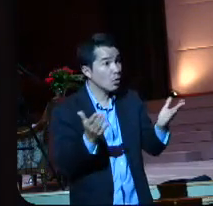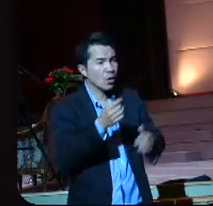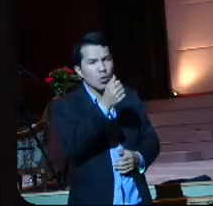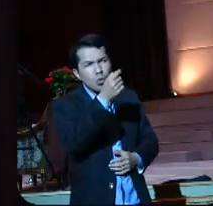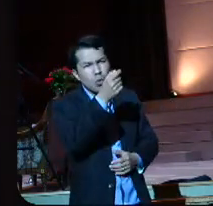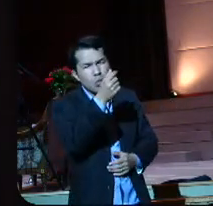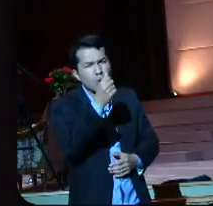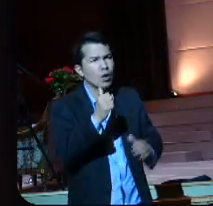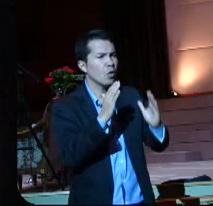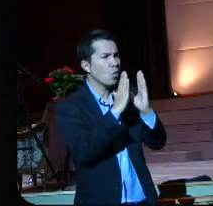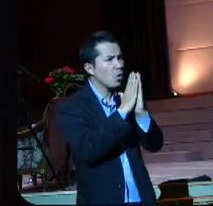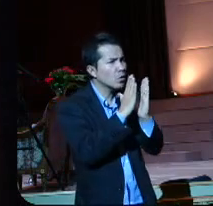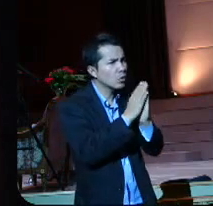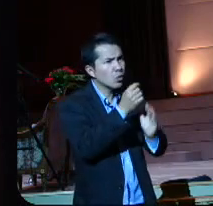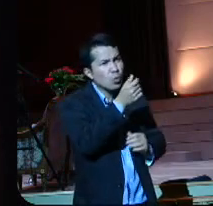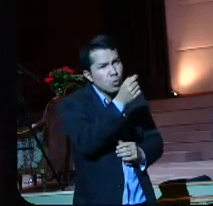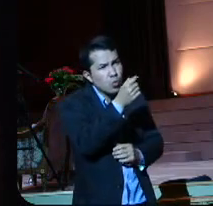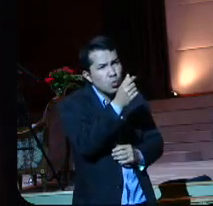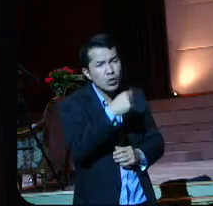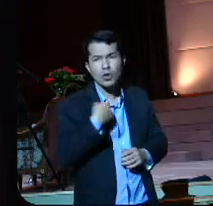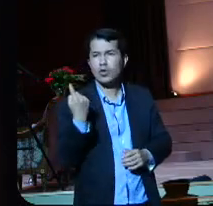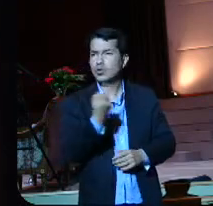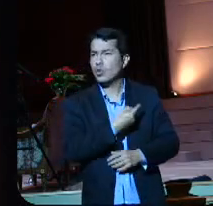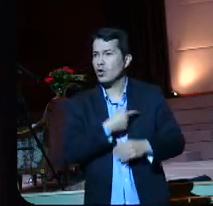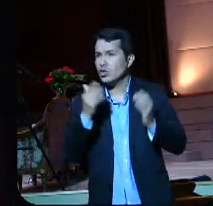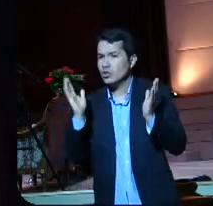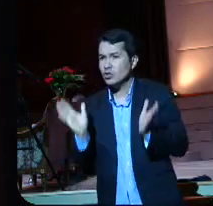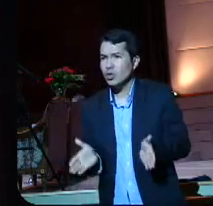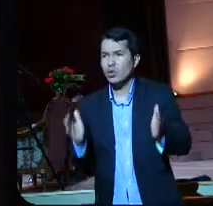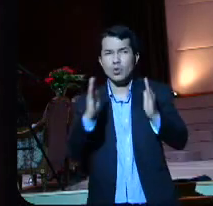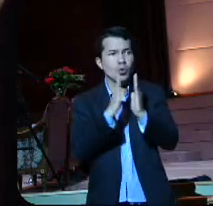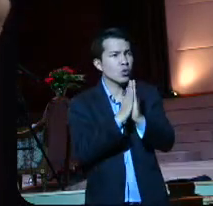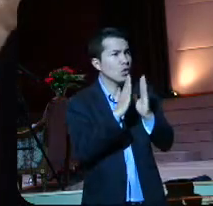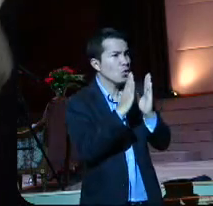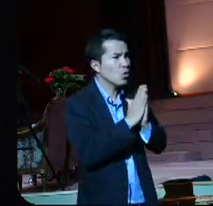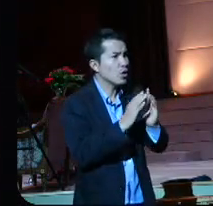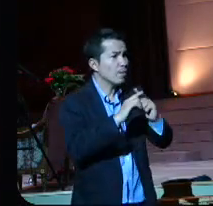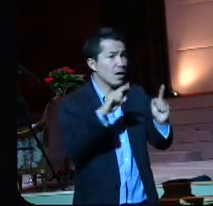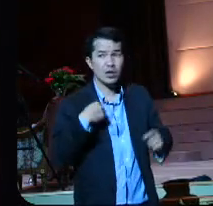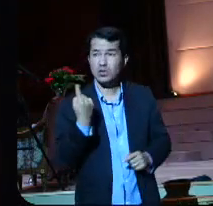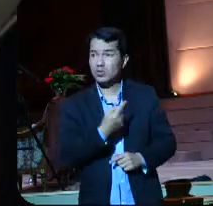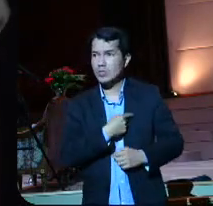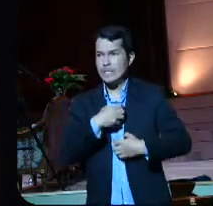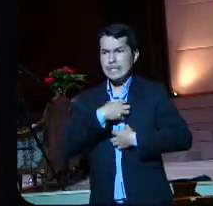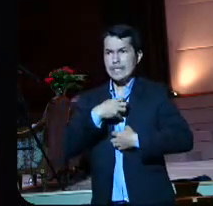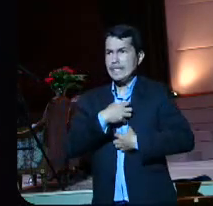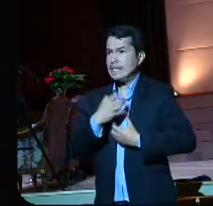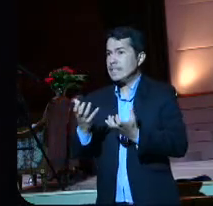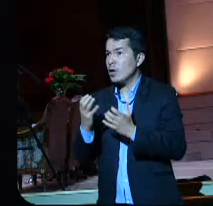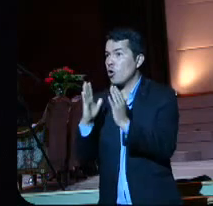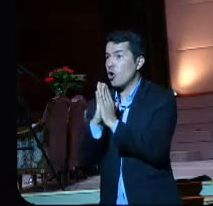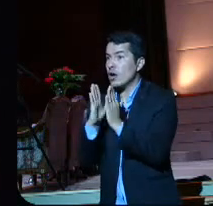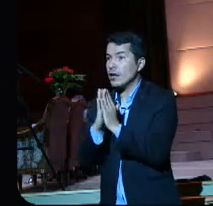vai ser o nosso encontro. E Deus tem incomodado a nossa vida para orar pela sua